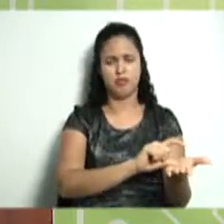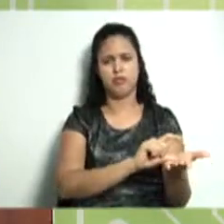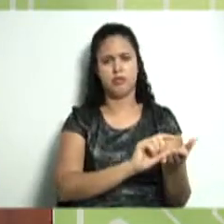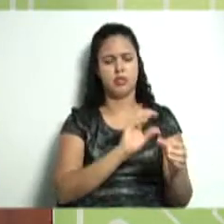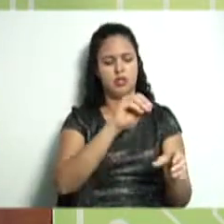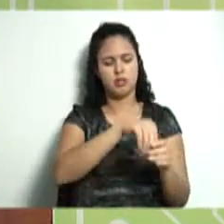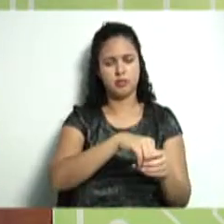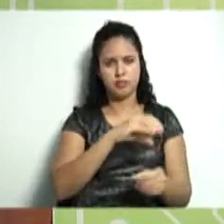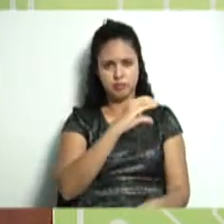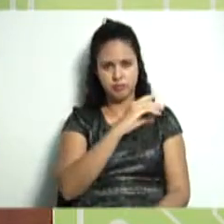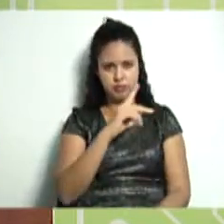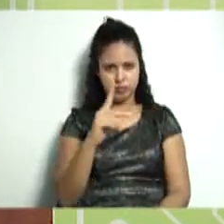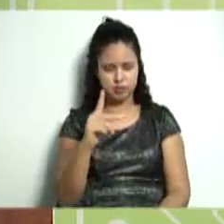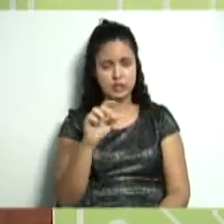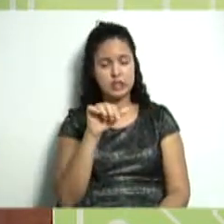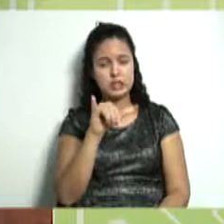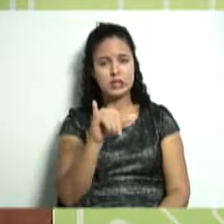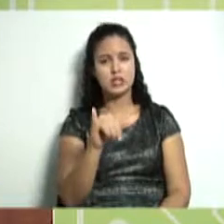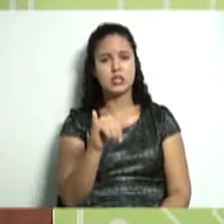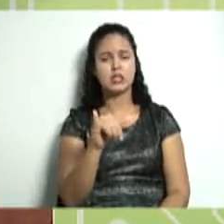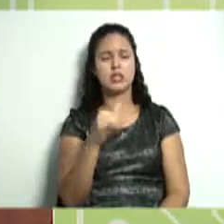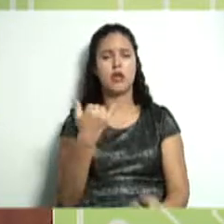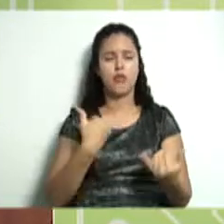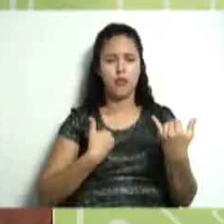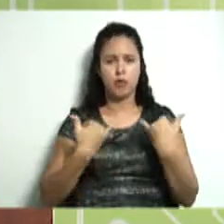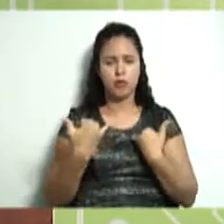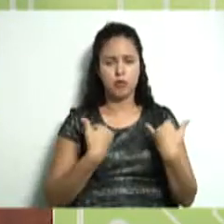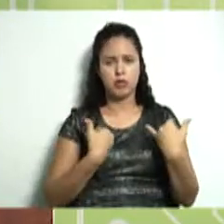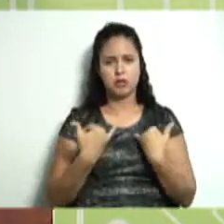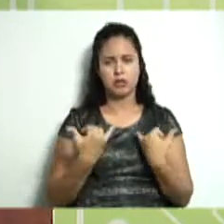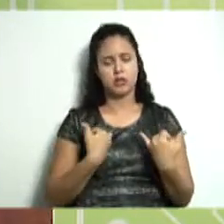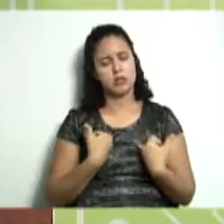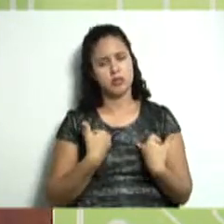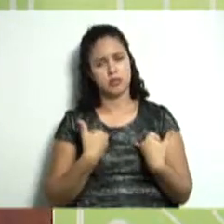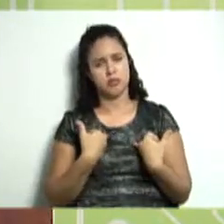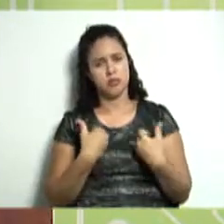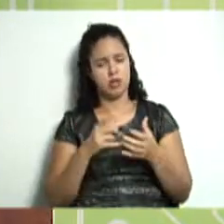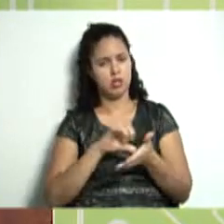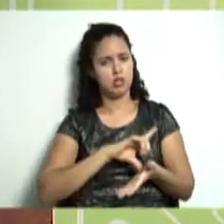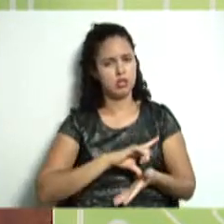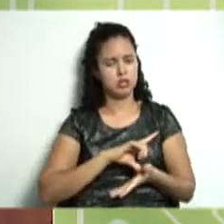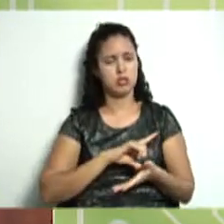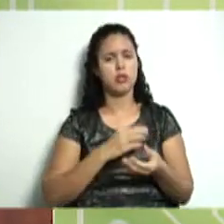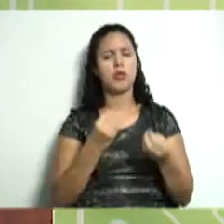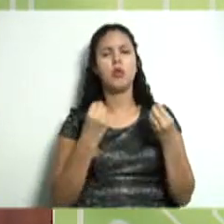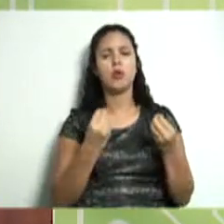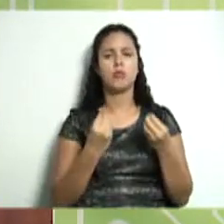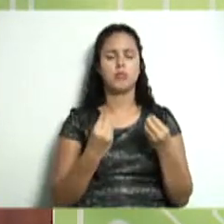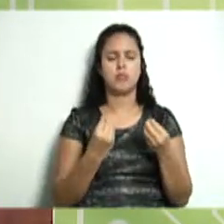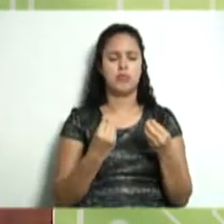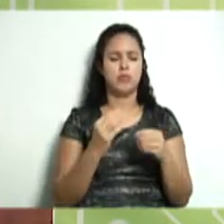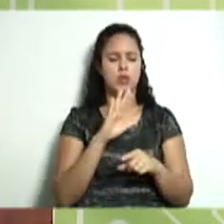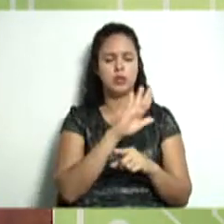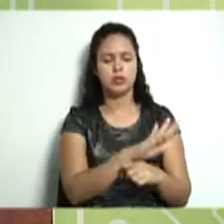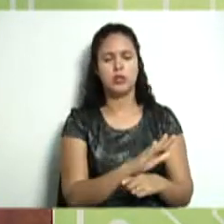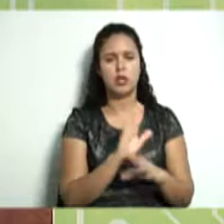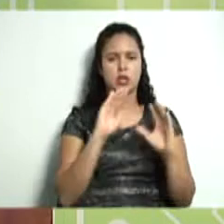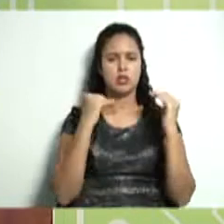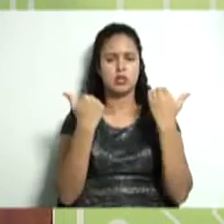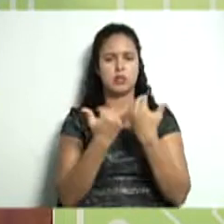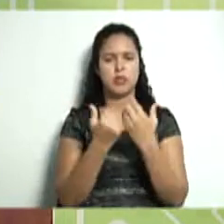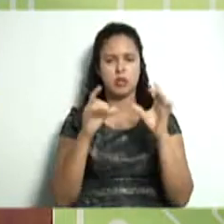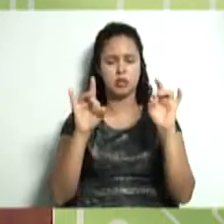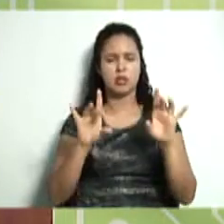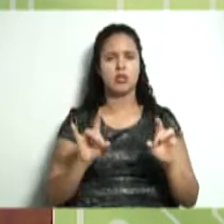Se você não obtém essa informação antes, como é que você vai participar da Assembleia de